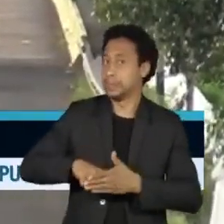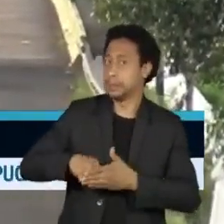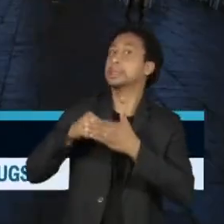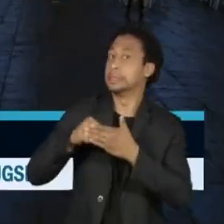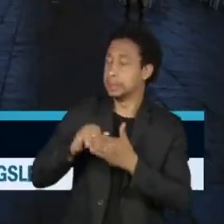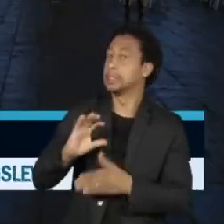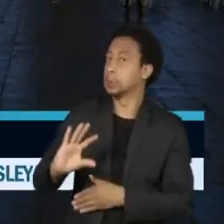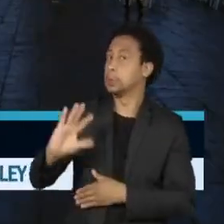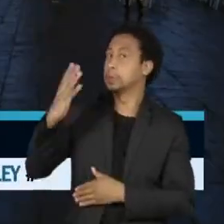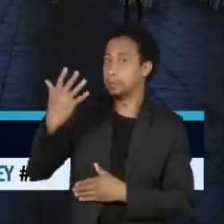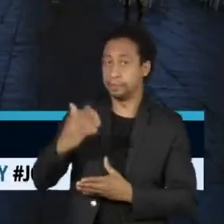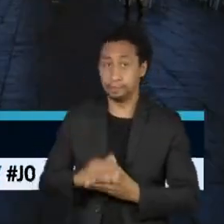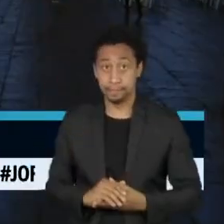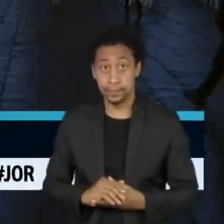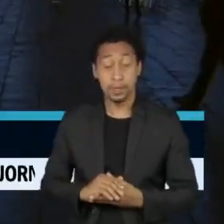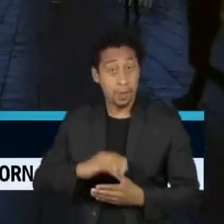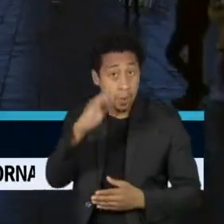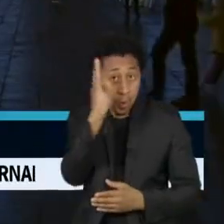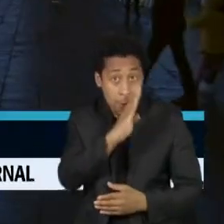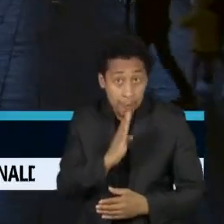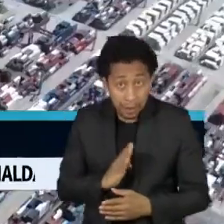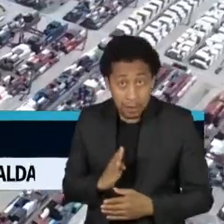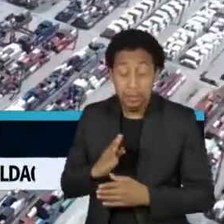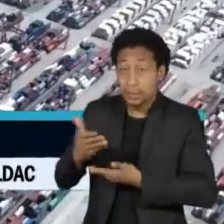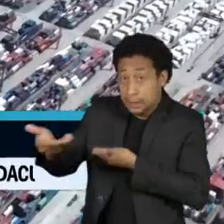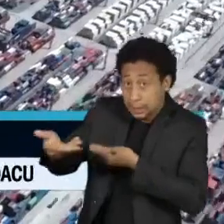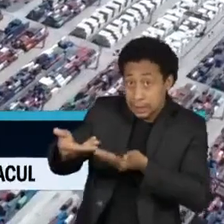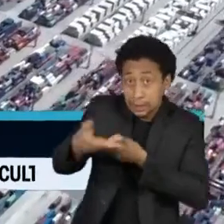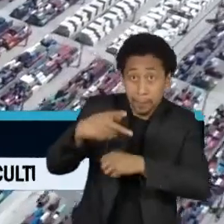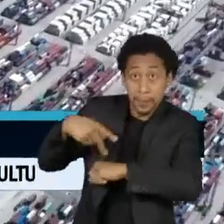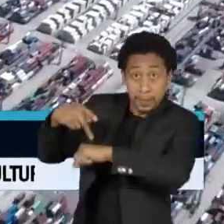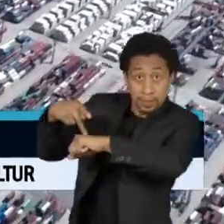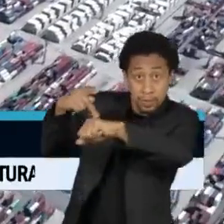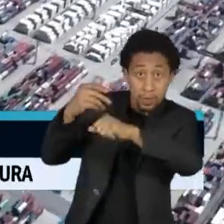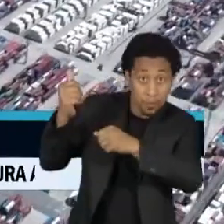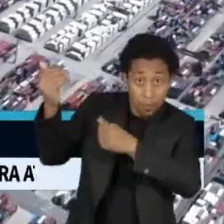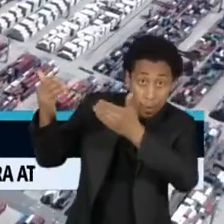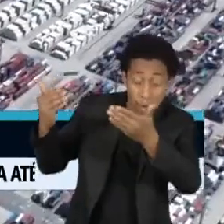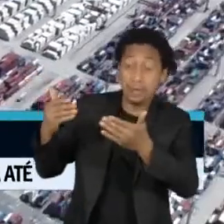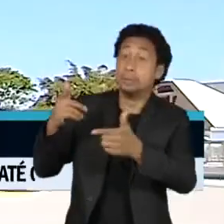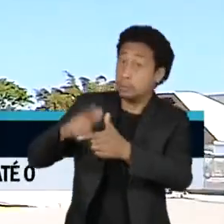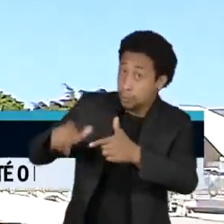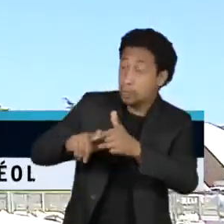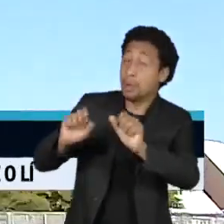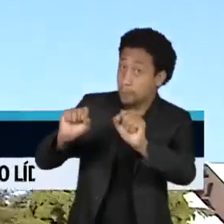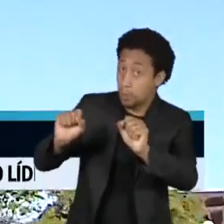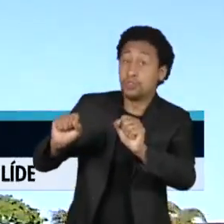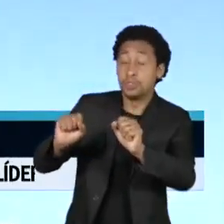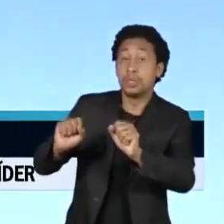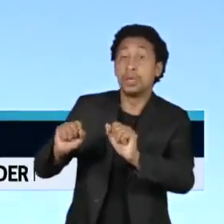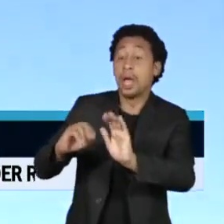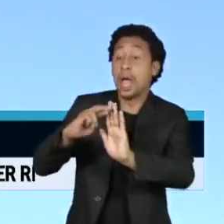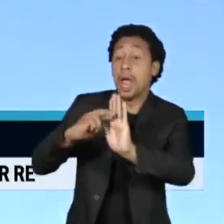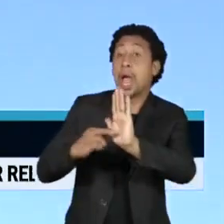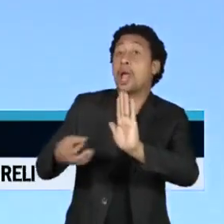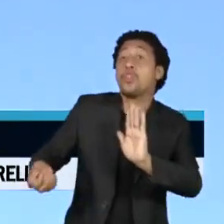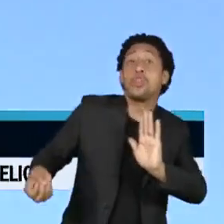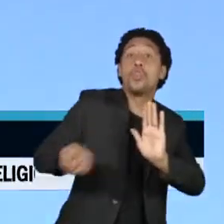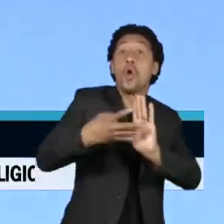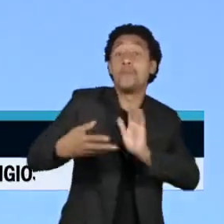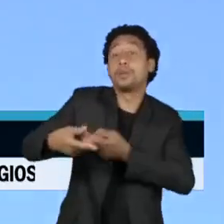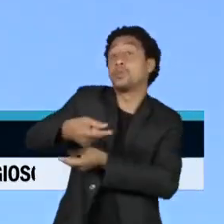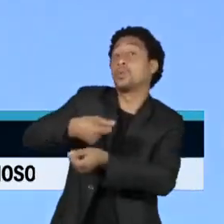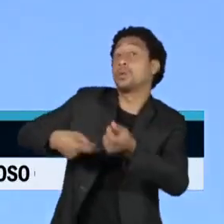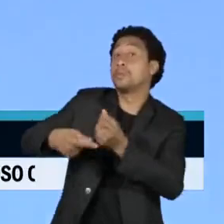assiste a uma ruptura da ordem internacional que pode desenhar uma nova geopolítica. A pergunta é: onde fica o Brasil diante